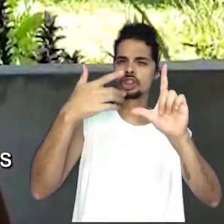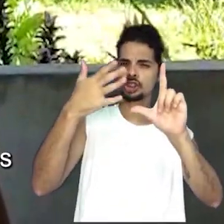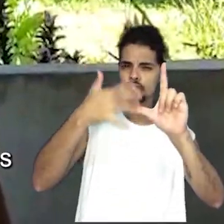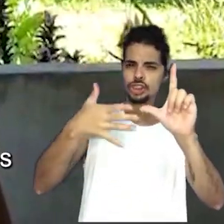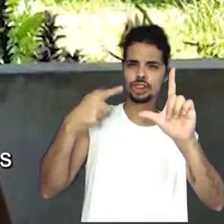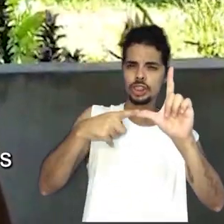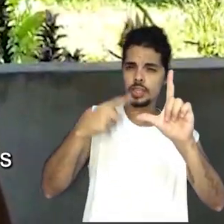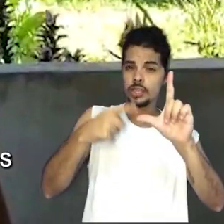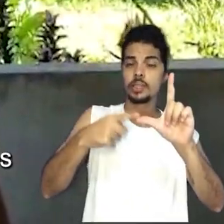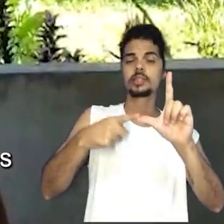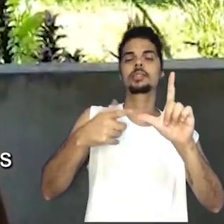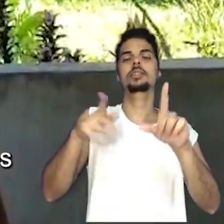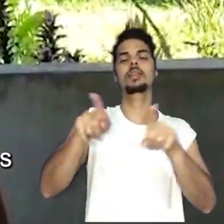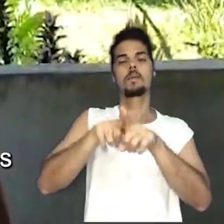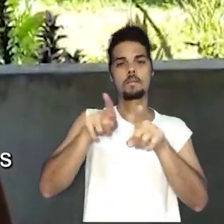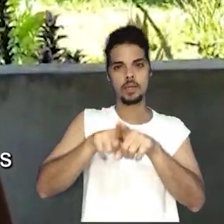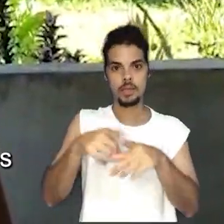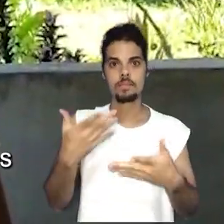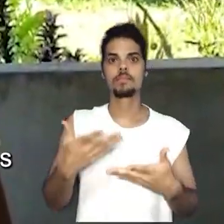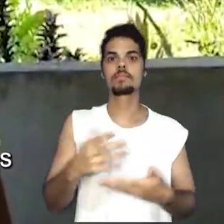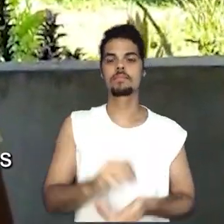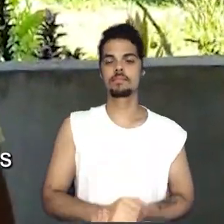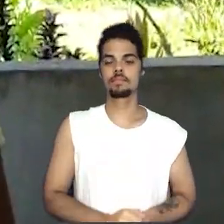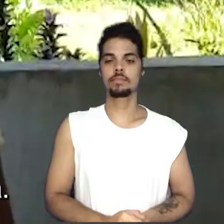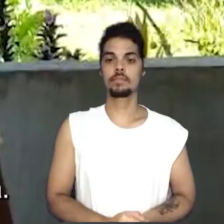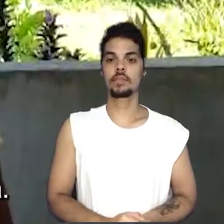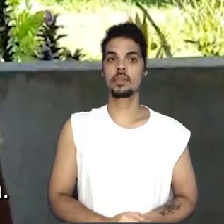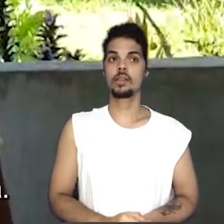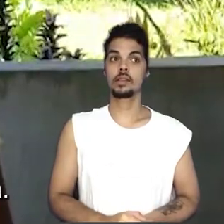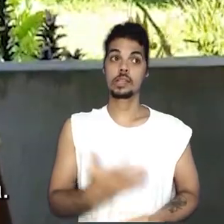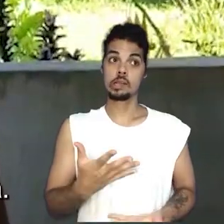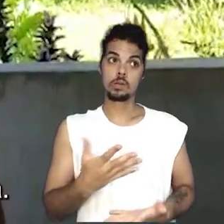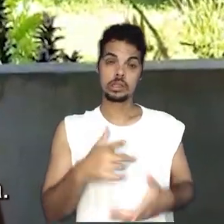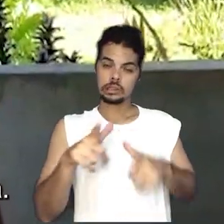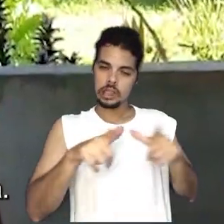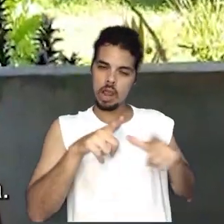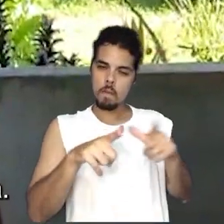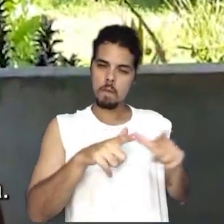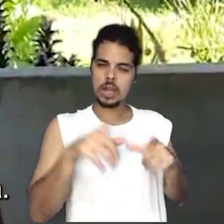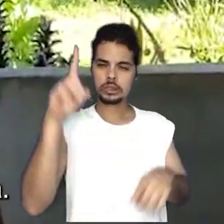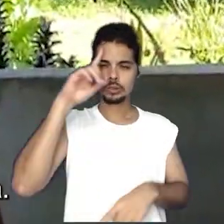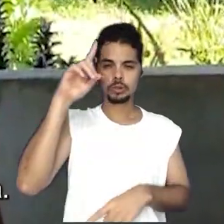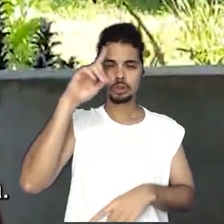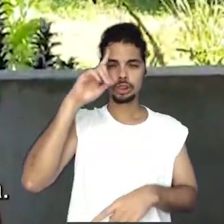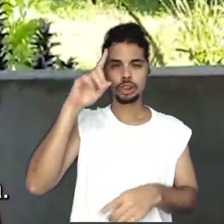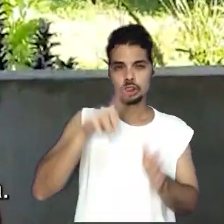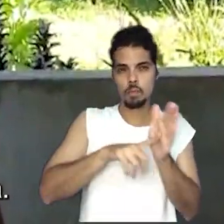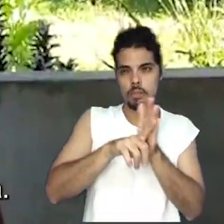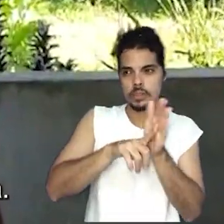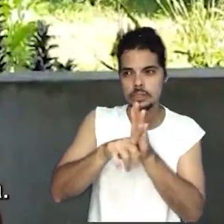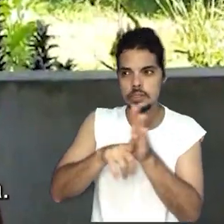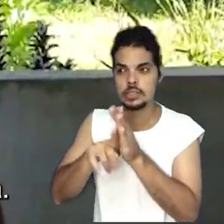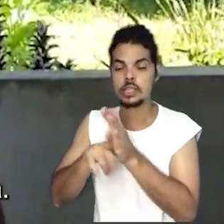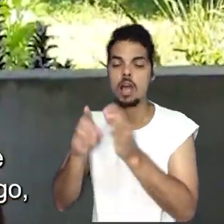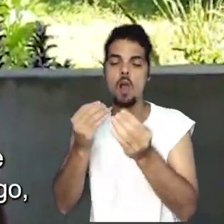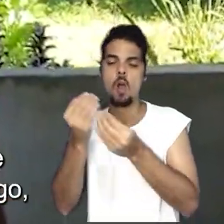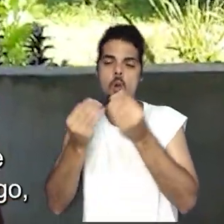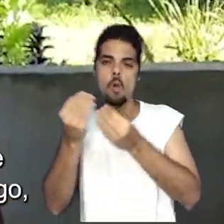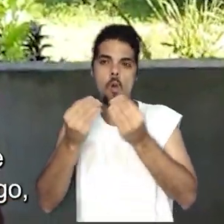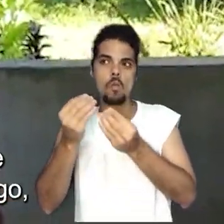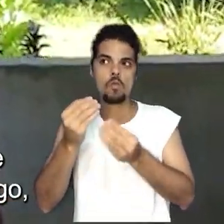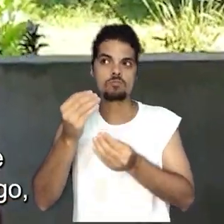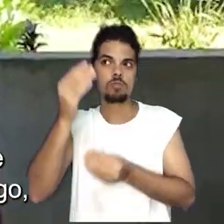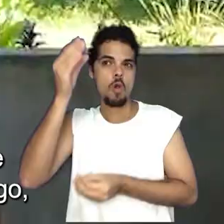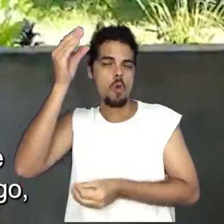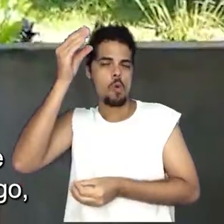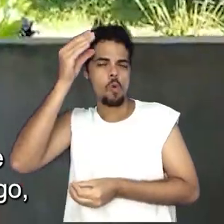programa de pós-graduação em Letras, Macapá. Eu trabalho com um conhecimento do meu povo Caripuna. A minha